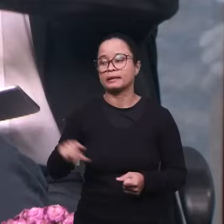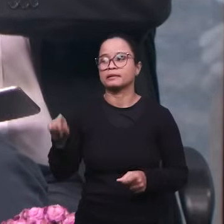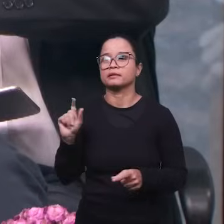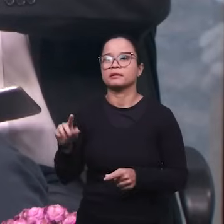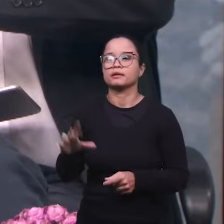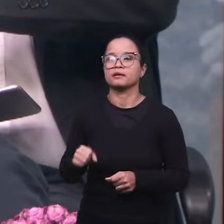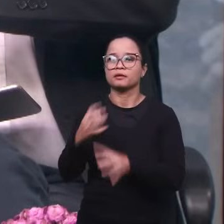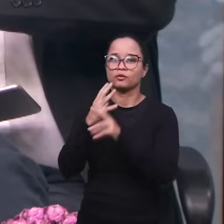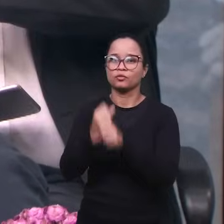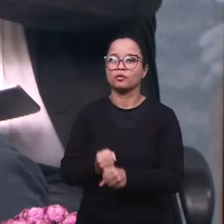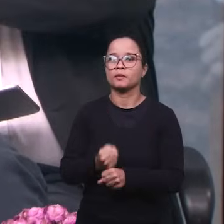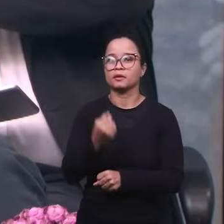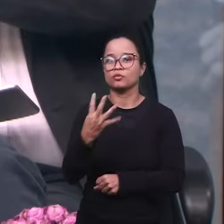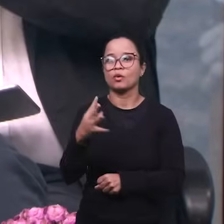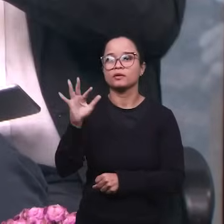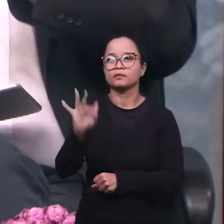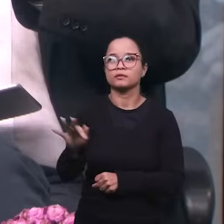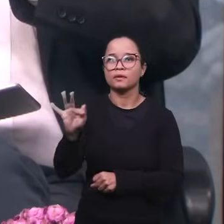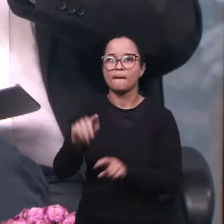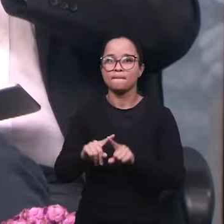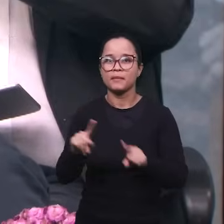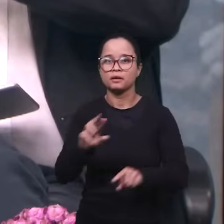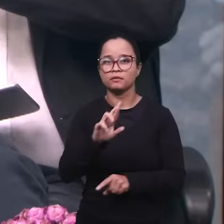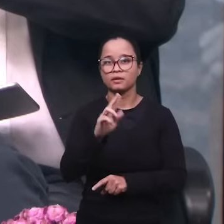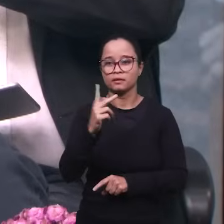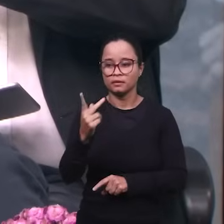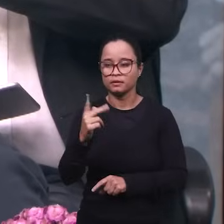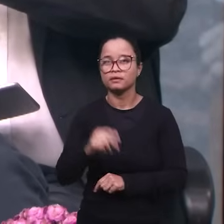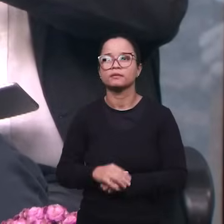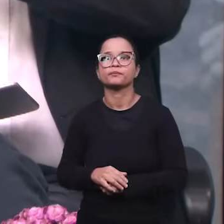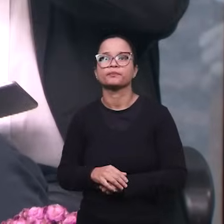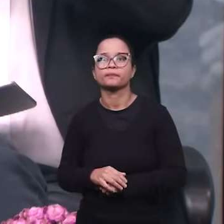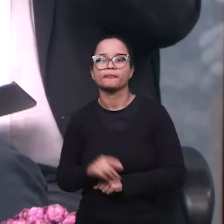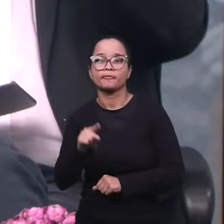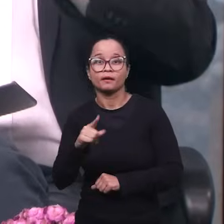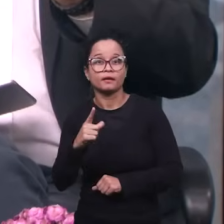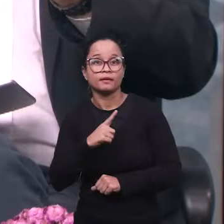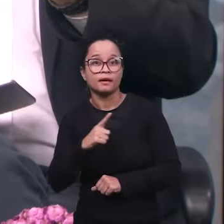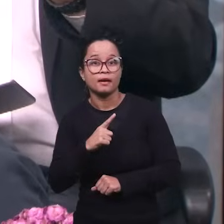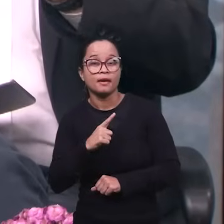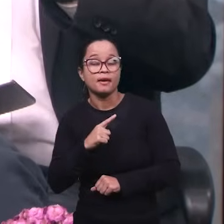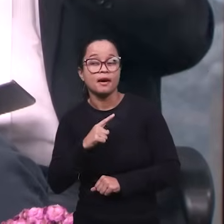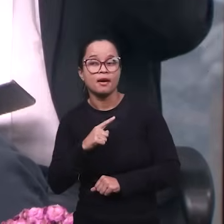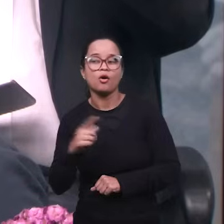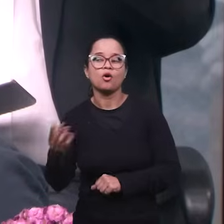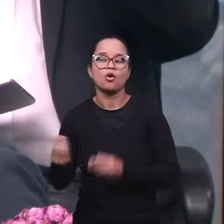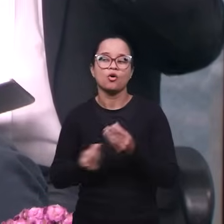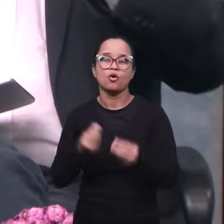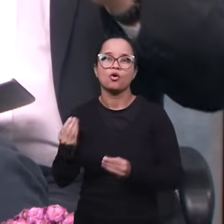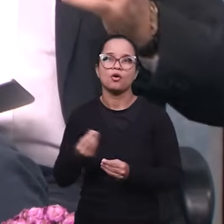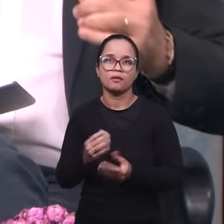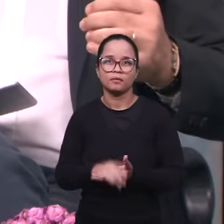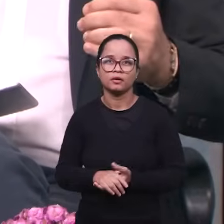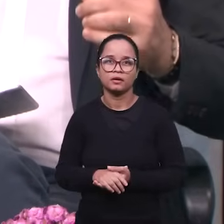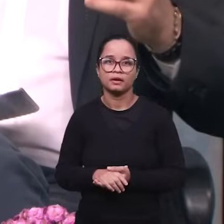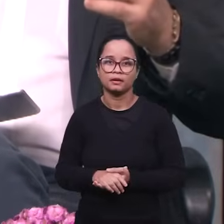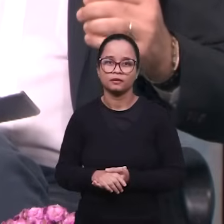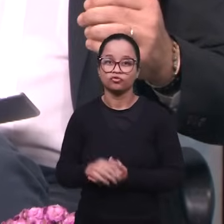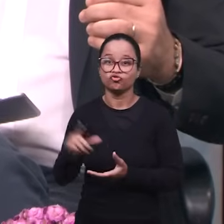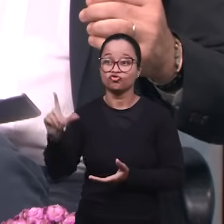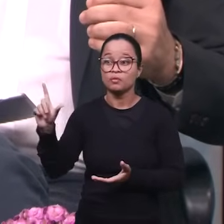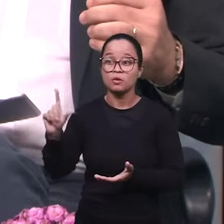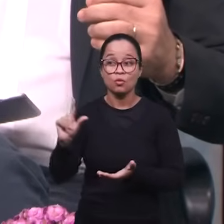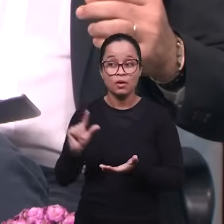das 4 faculdades. Mas uma pessoa do RH me chamou a atenção para isso. Você tem como reduzir a